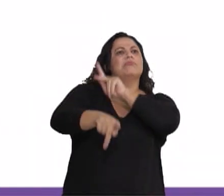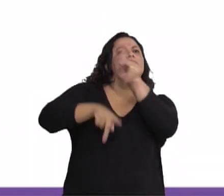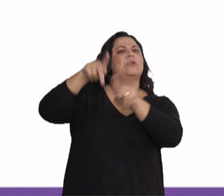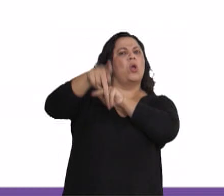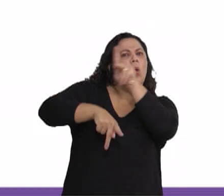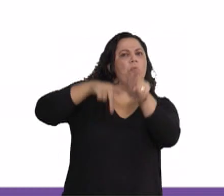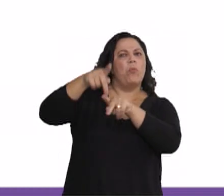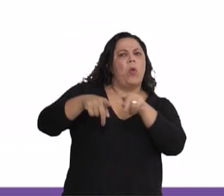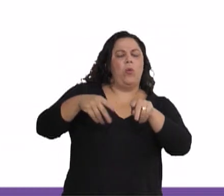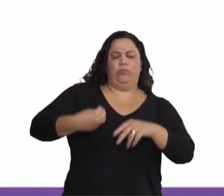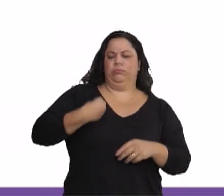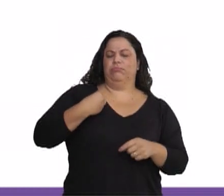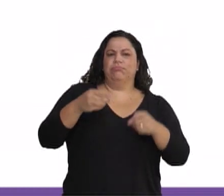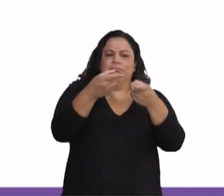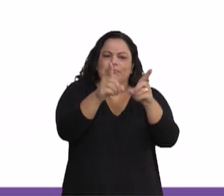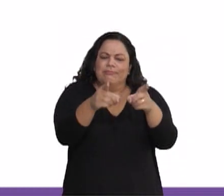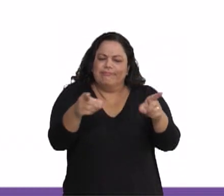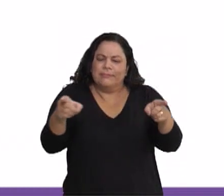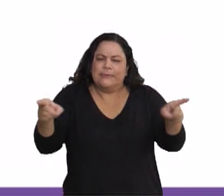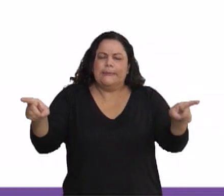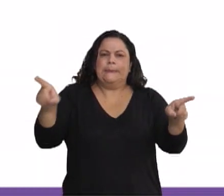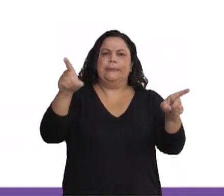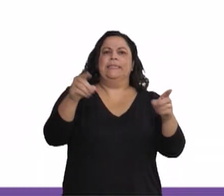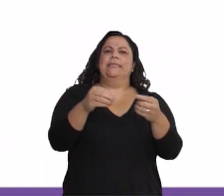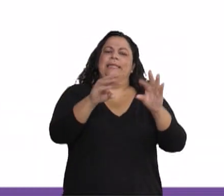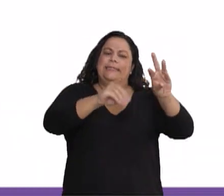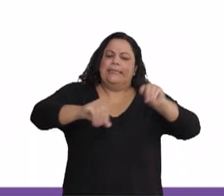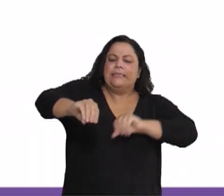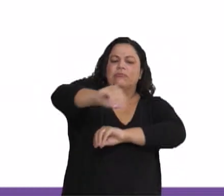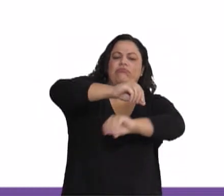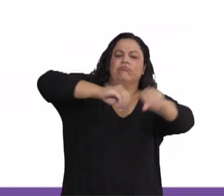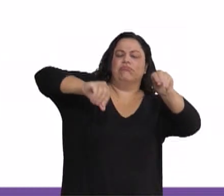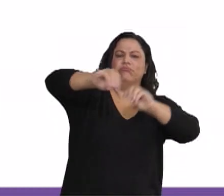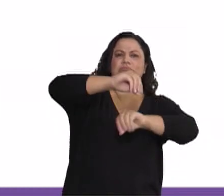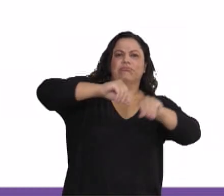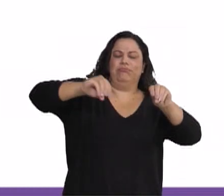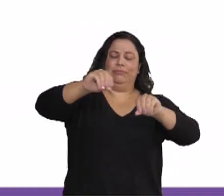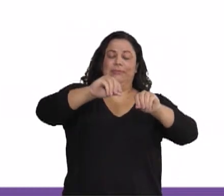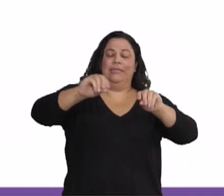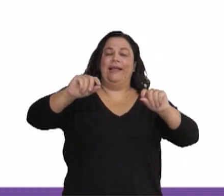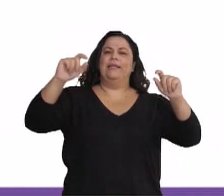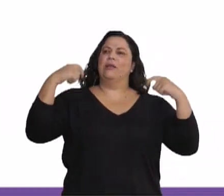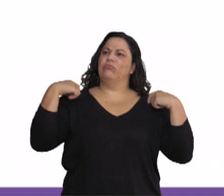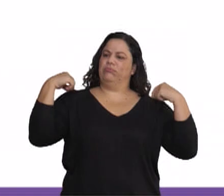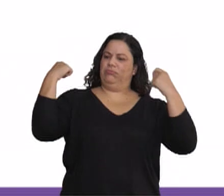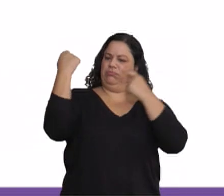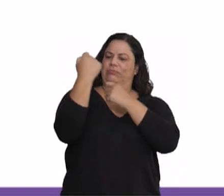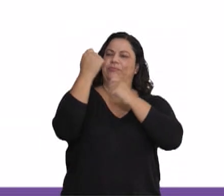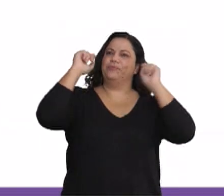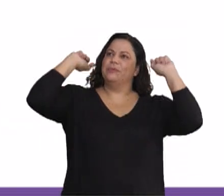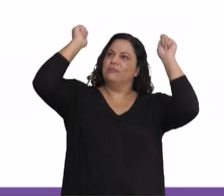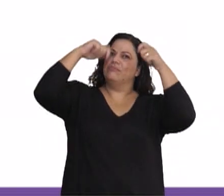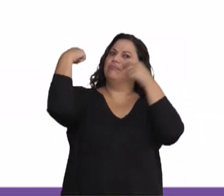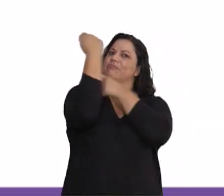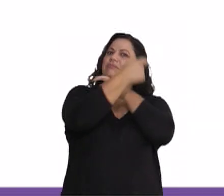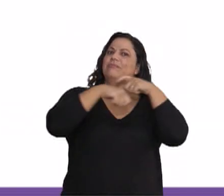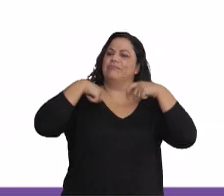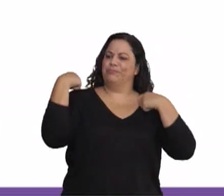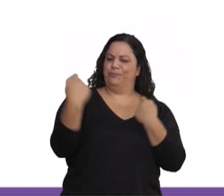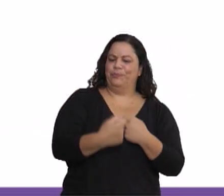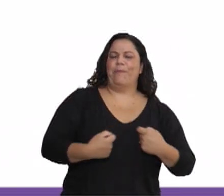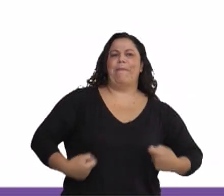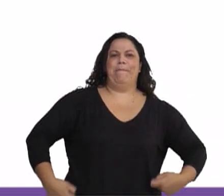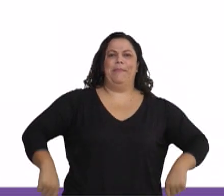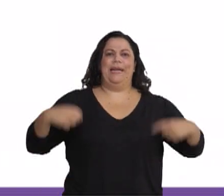usam roupas de lã branca como parte do seu vestuário para se protegerem do intenso calor, já que a temperatura